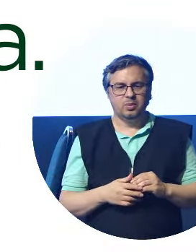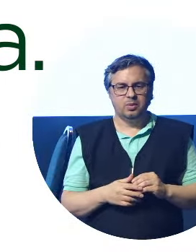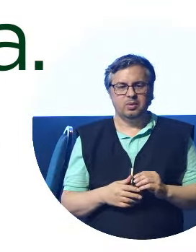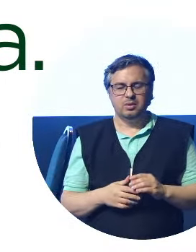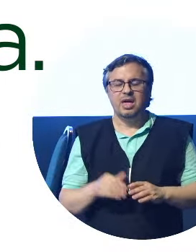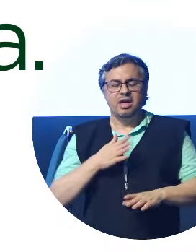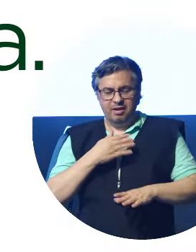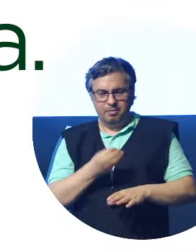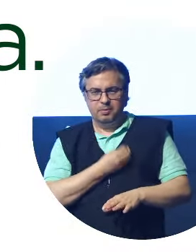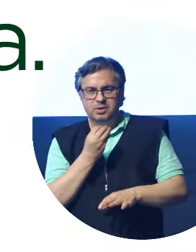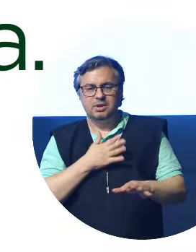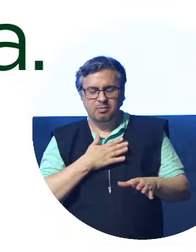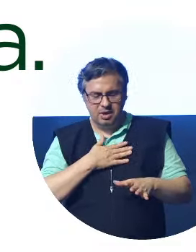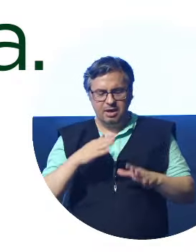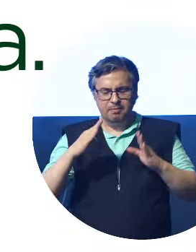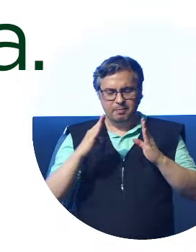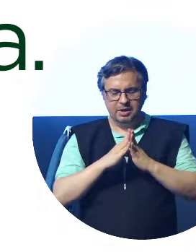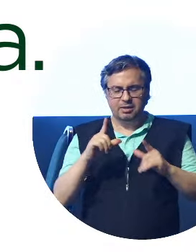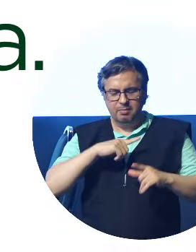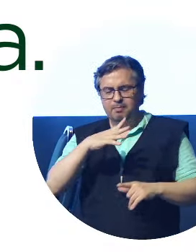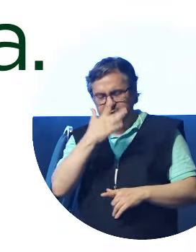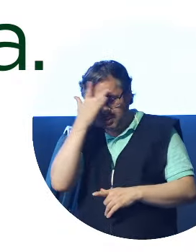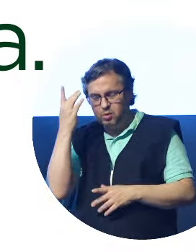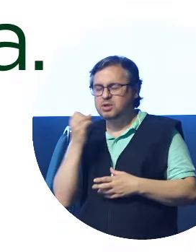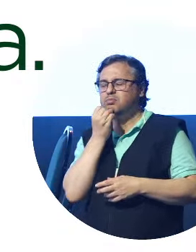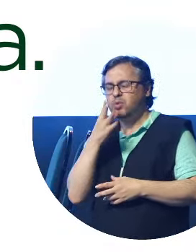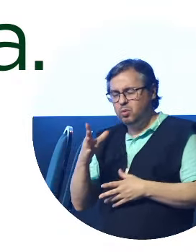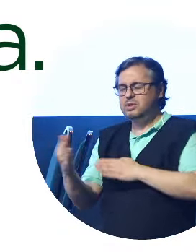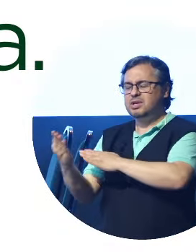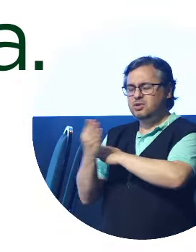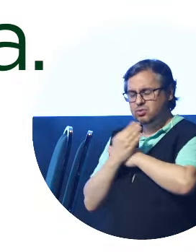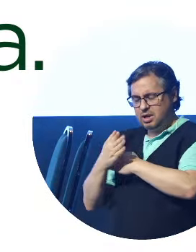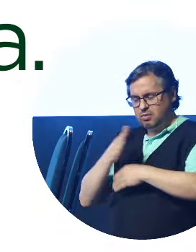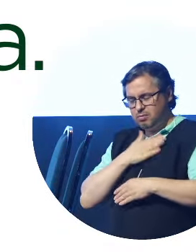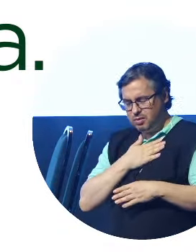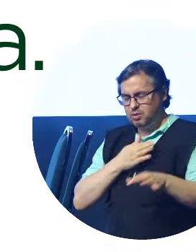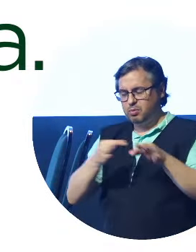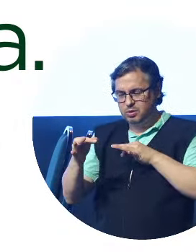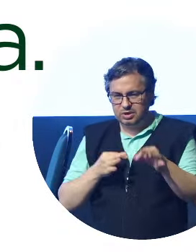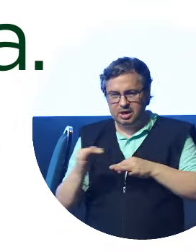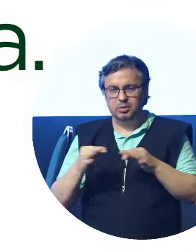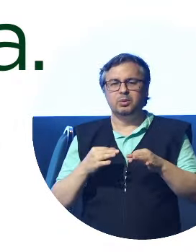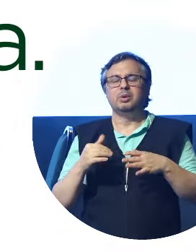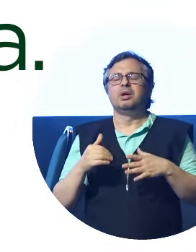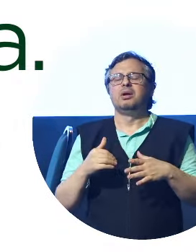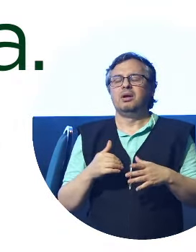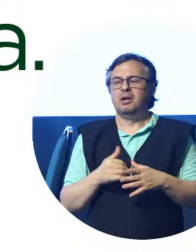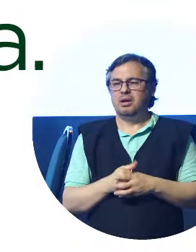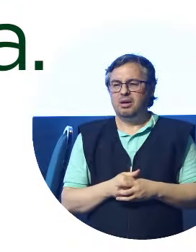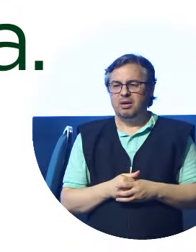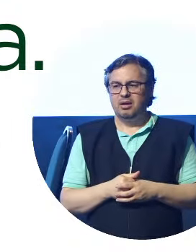Vila Minha Pátria tem pessoas muito boas, pessoas que me acolheram e eu tive essa experiência na Vila Minha Pátria.